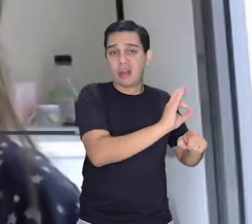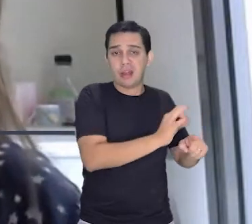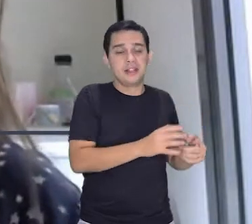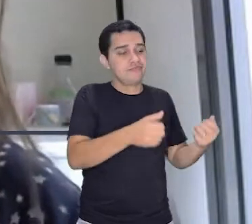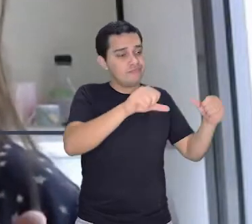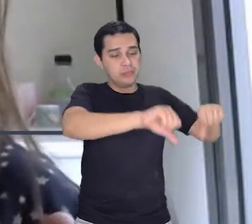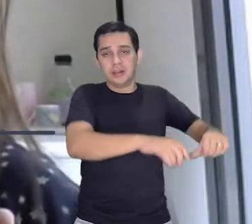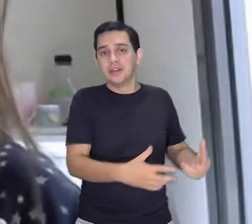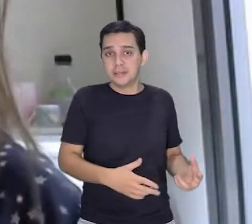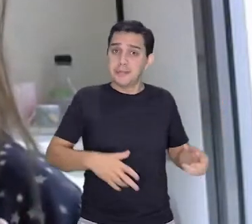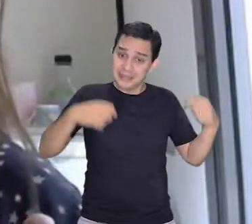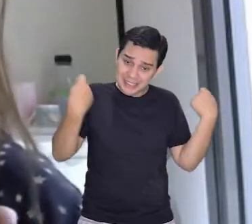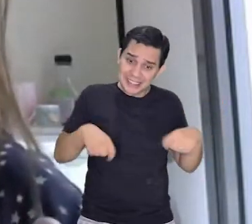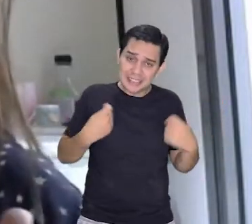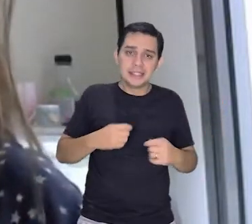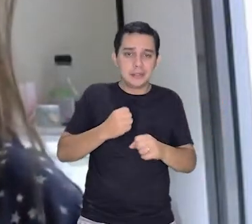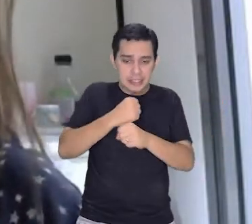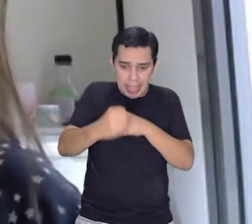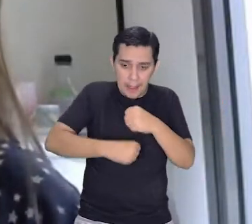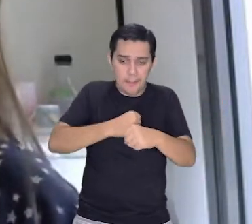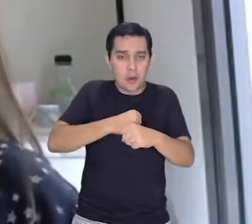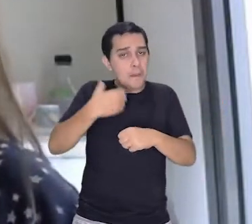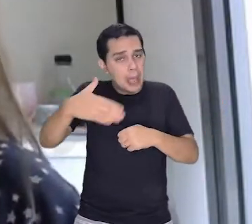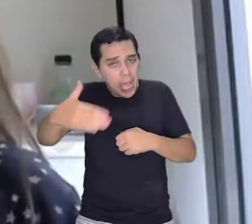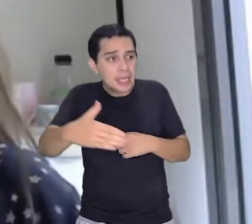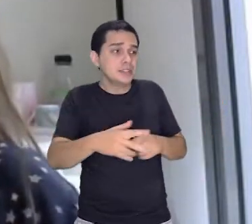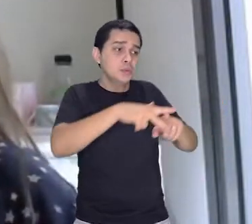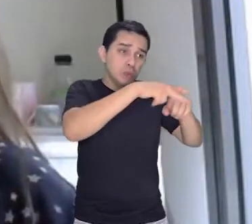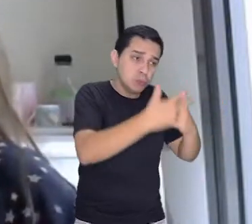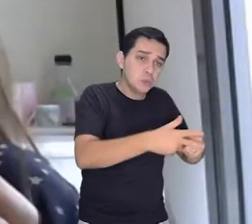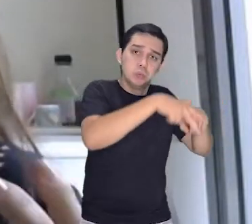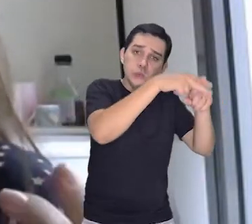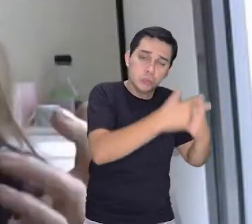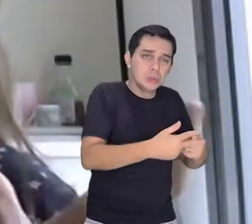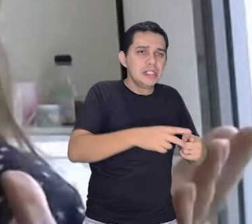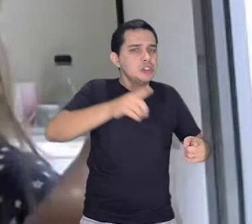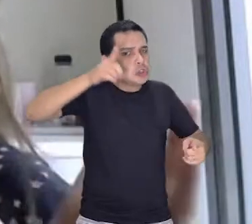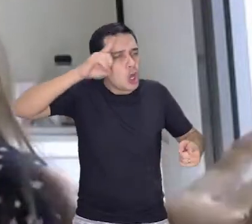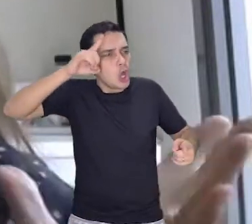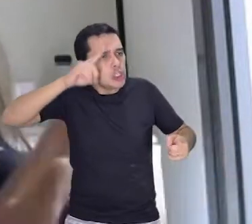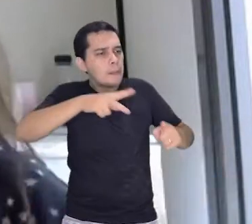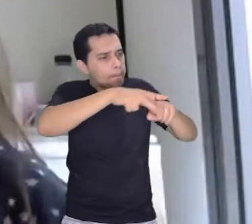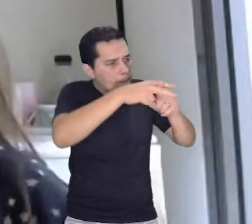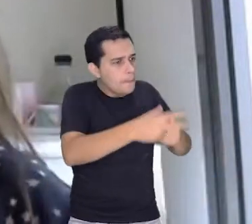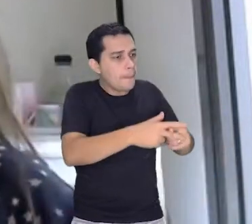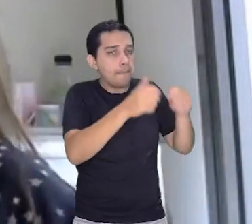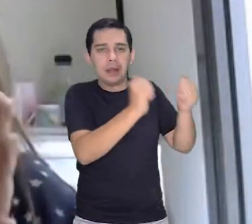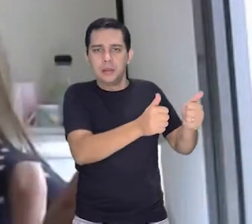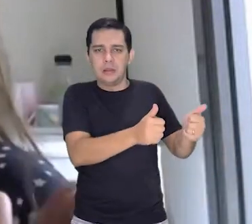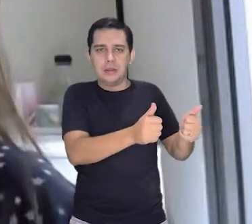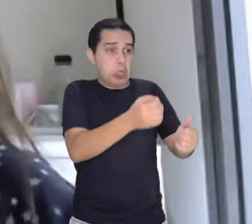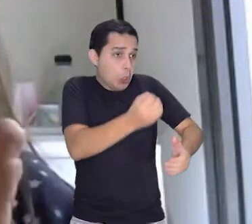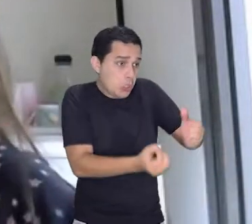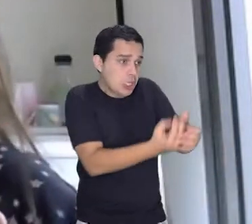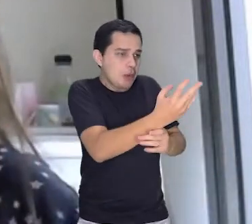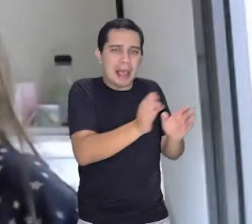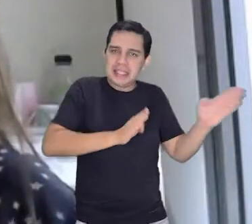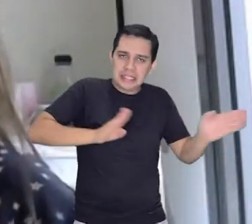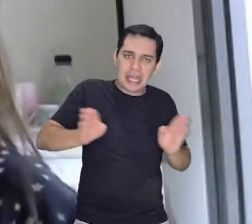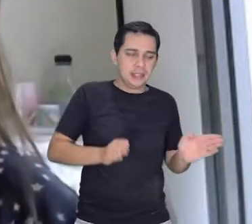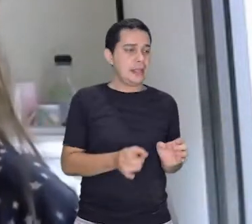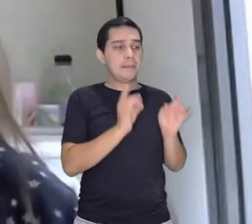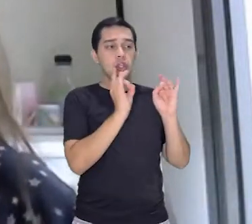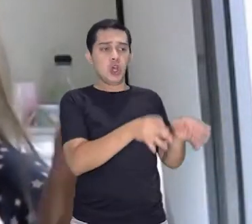essa acessibilidade ela seja diuturnamente garantida. Né? Não basta fazer uma vez só, né? Você tem que estar